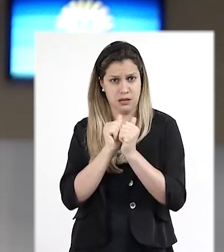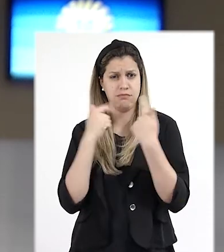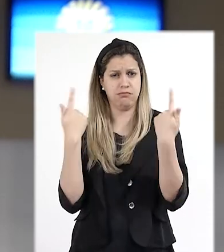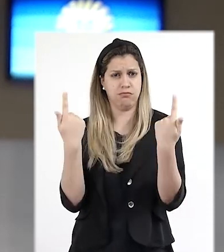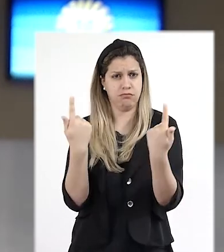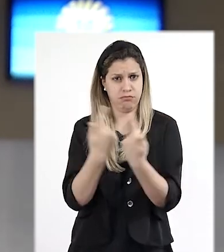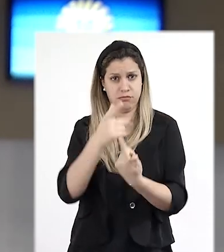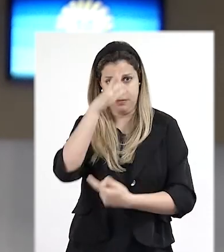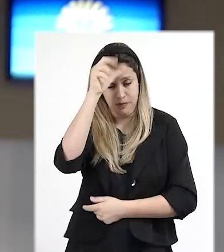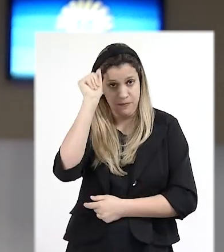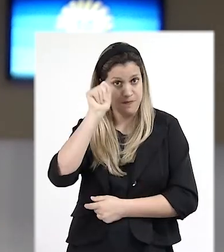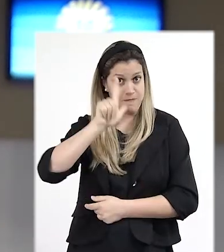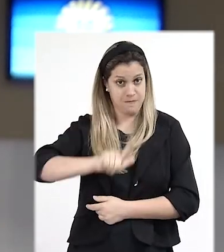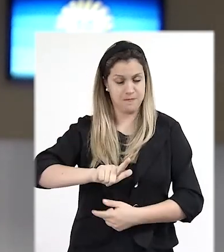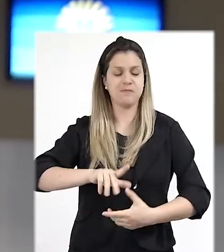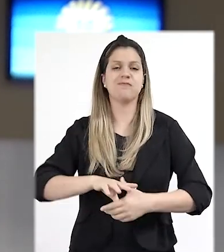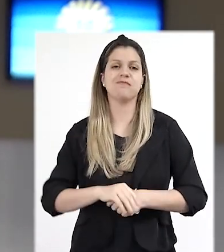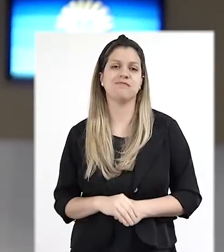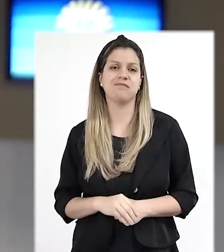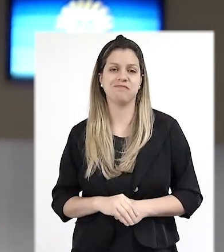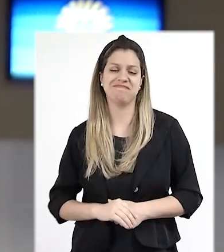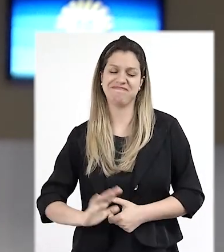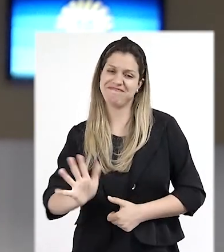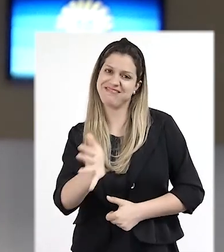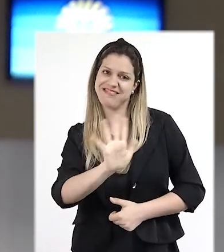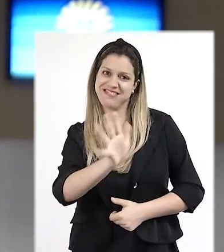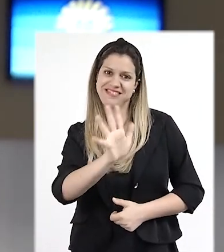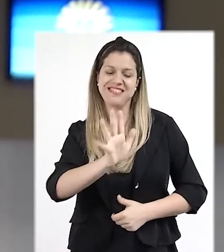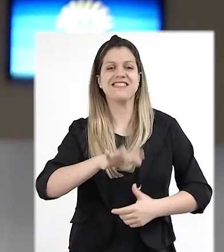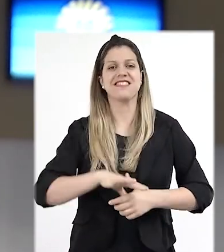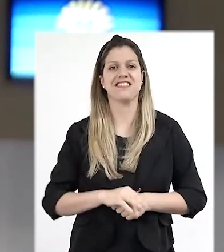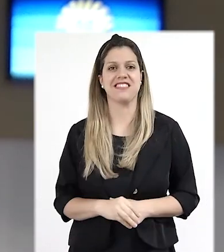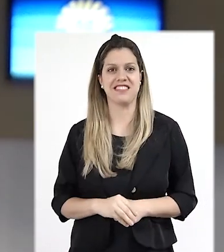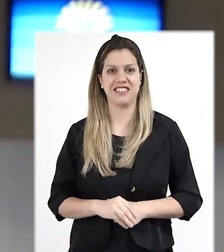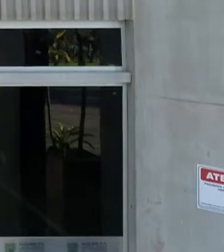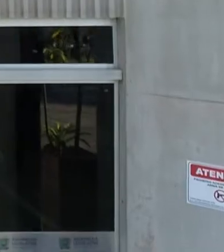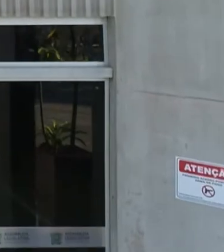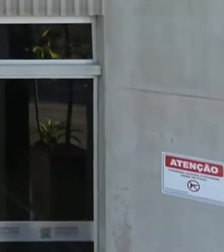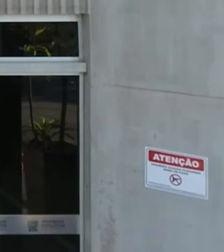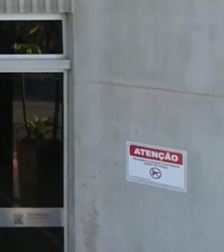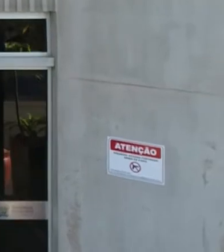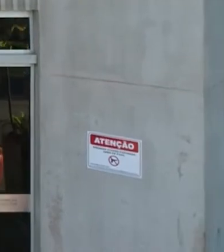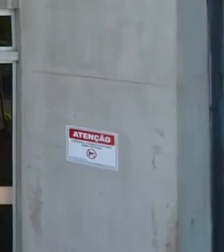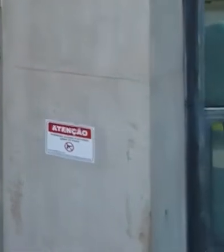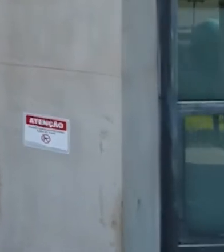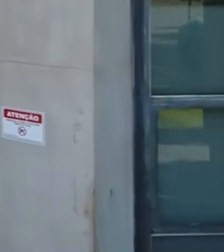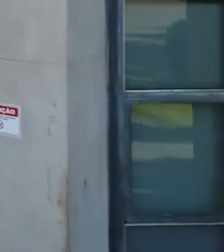Assembleia Legislativa de Mato Grosso do Sul. Até a próxima edição.